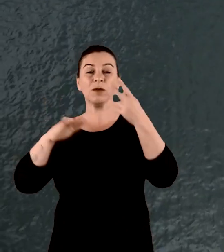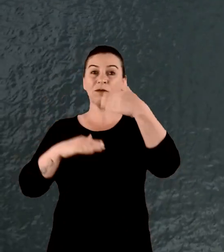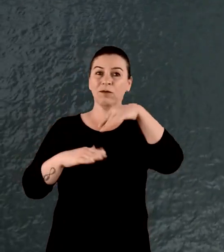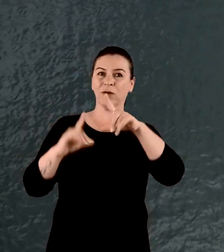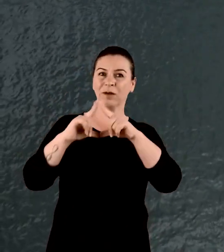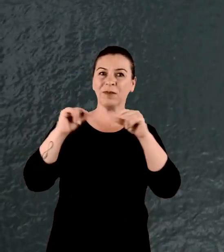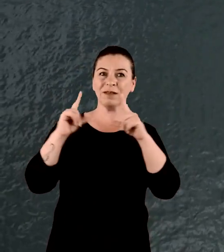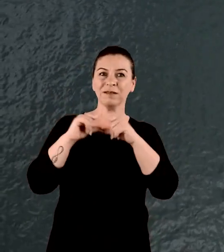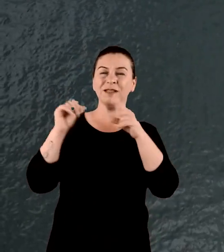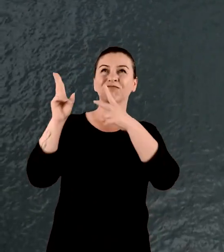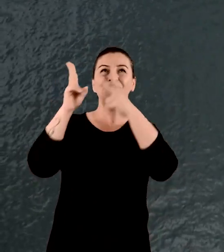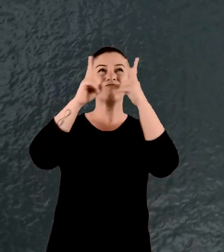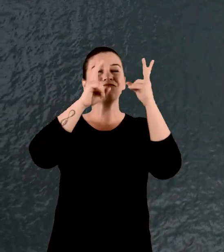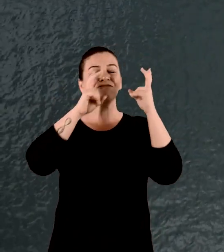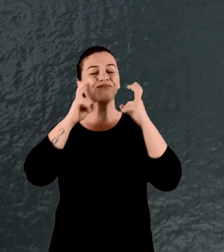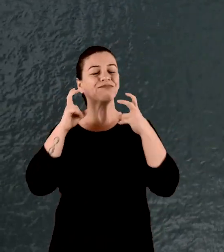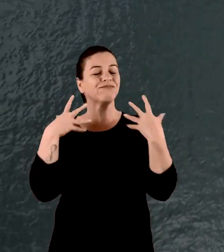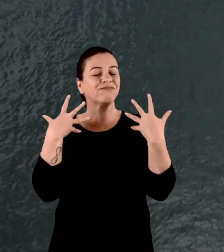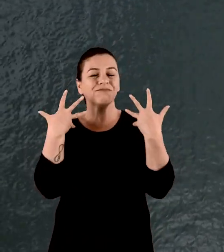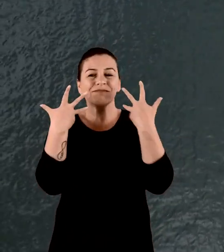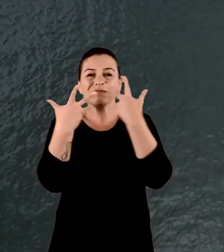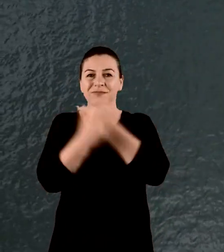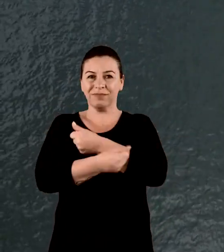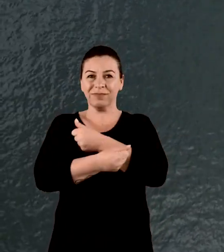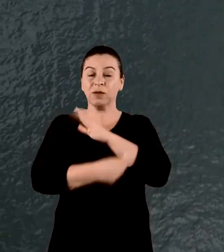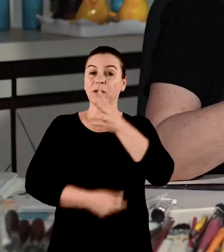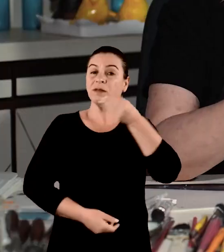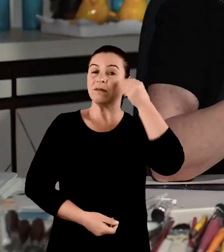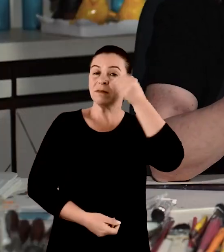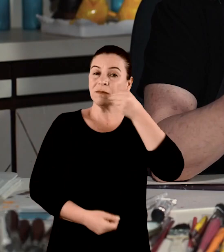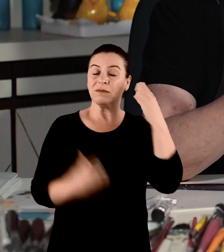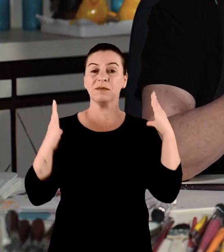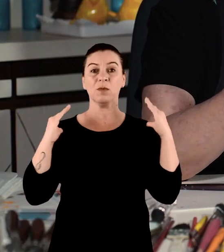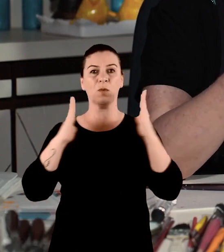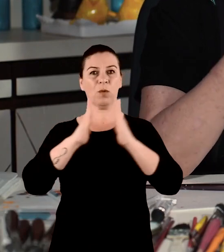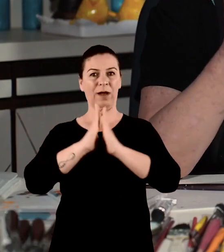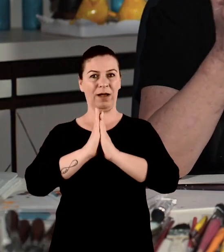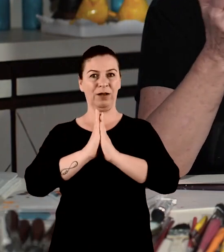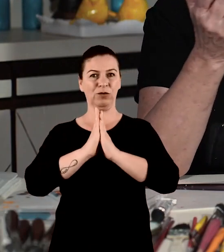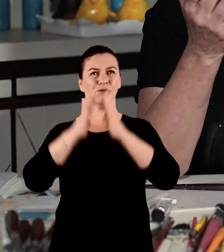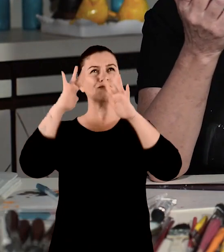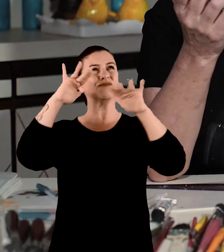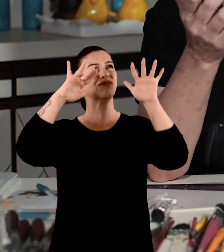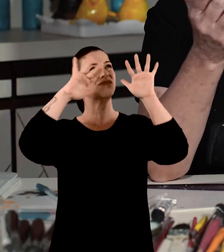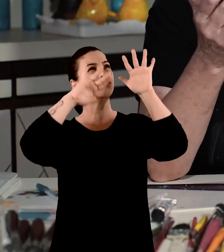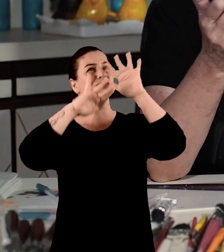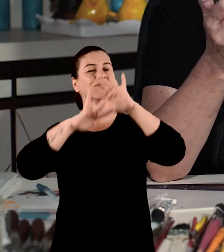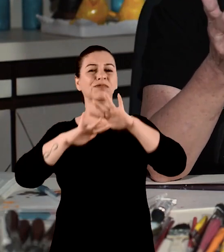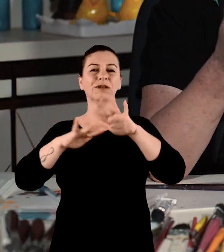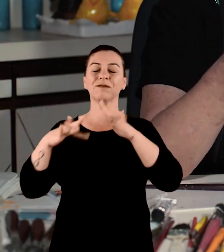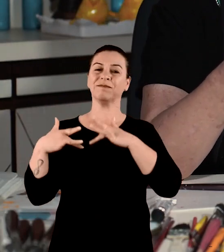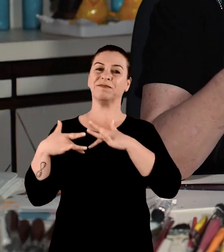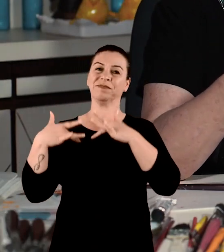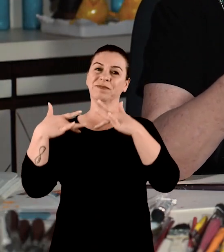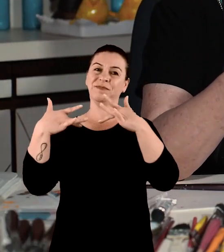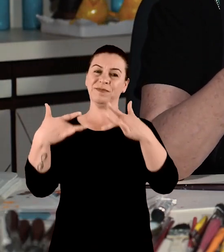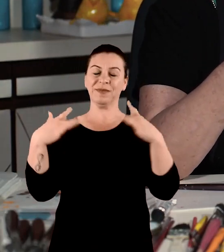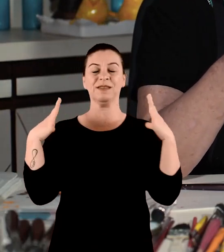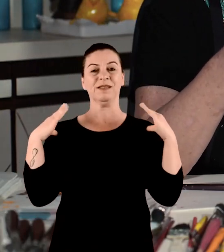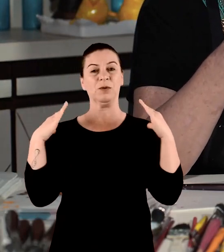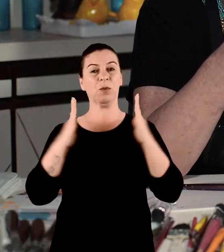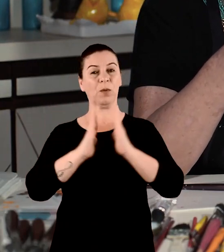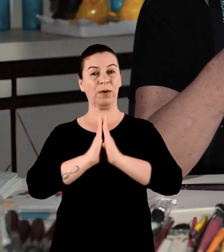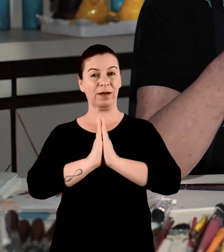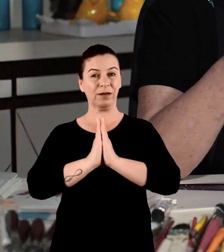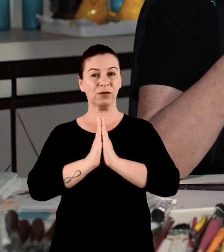atenção, é fantástico. Dessa minha experiência com anjos flutuando sobre minha cabeça, veio a minha paixão